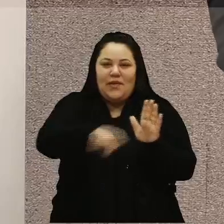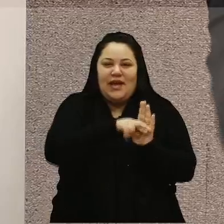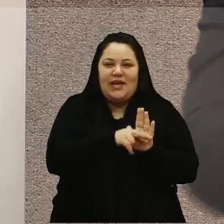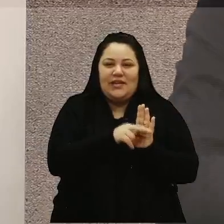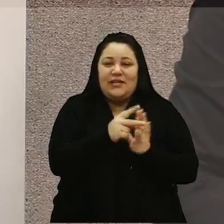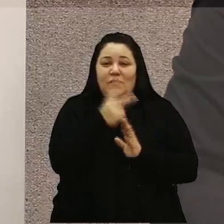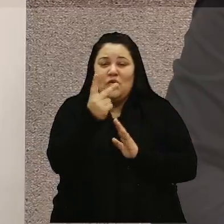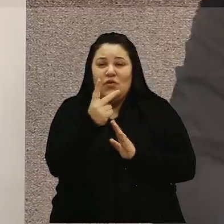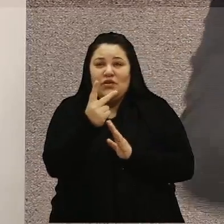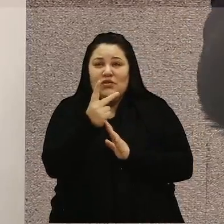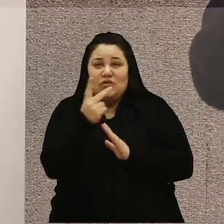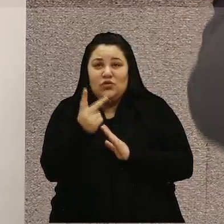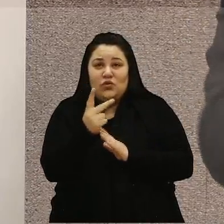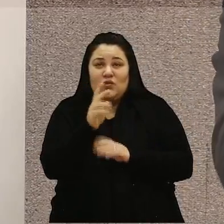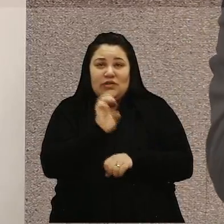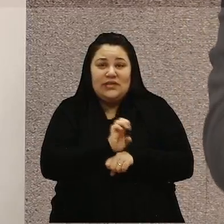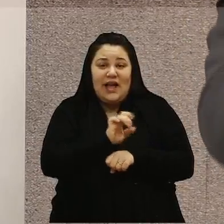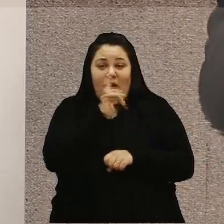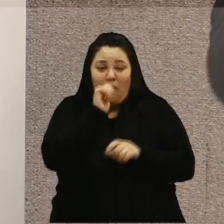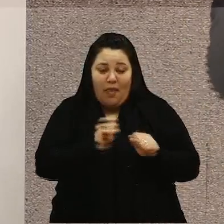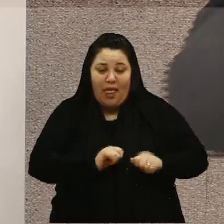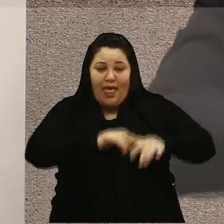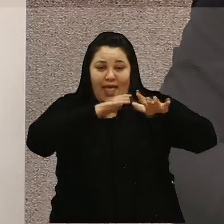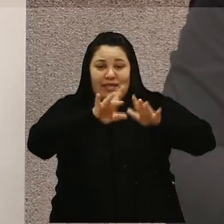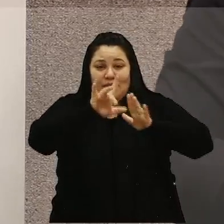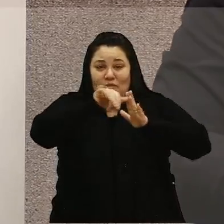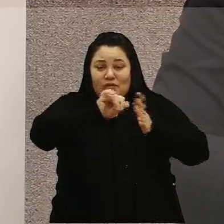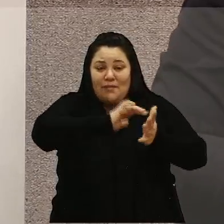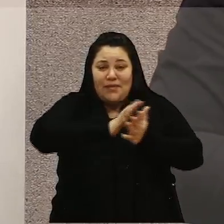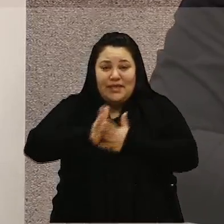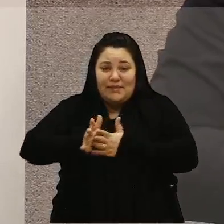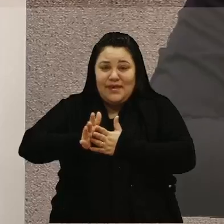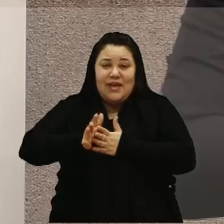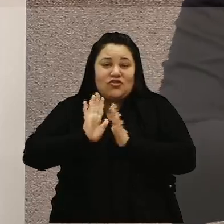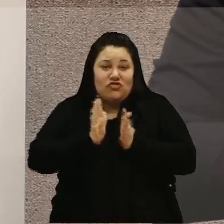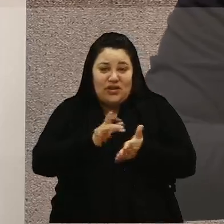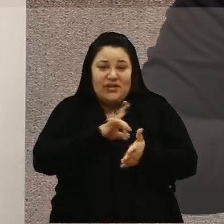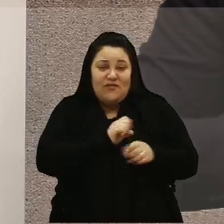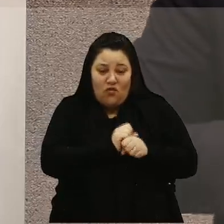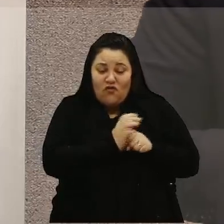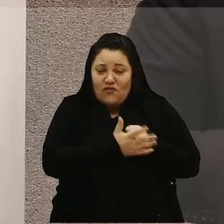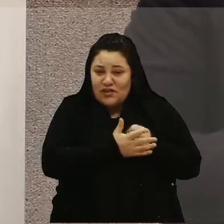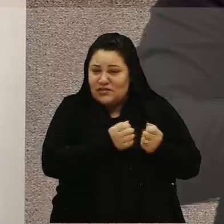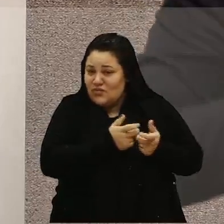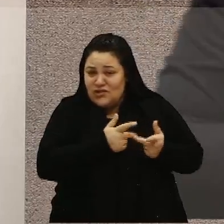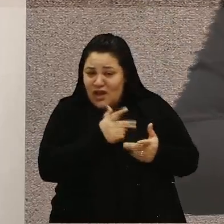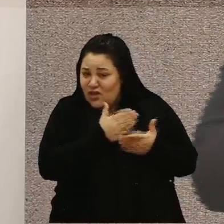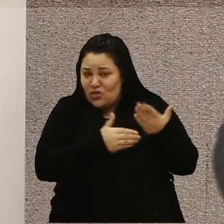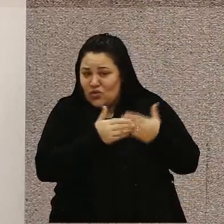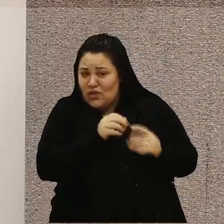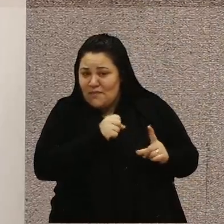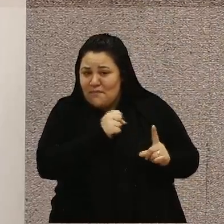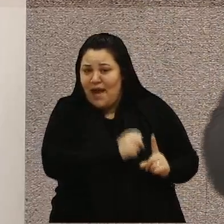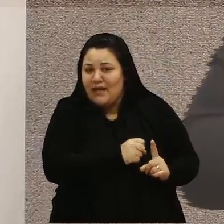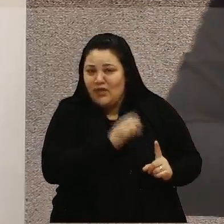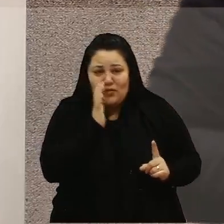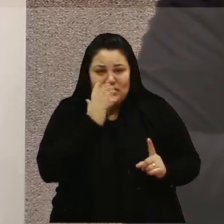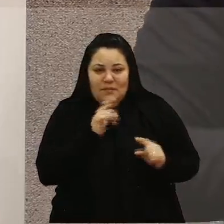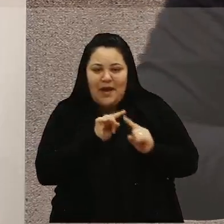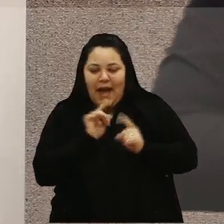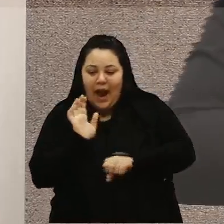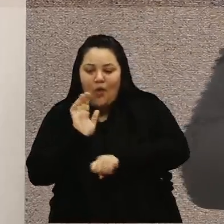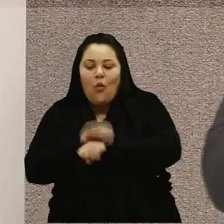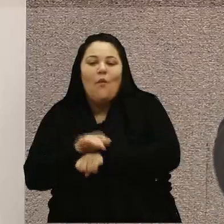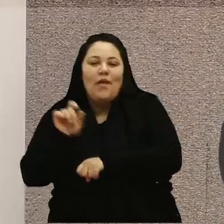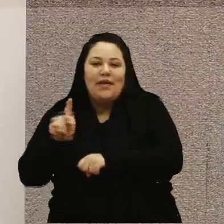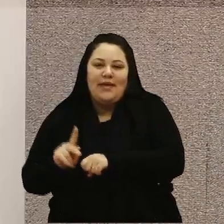3 enchentes que esse Estado teve, depois da pandemia que nós sofremos? E tudo isso foram impactos que aconteceram, mas a culpa é de quem? Não, a culpa